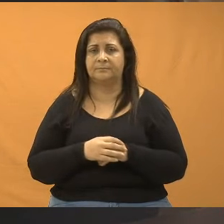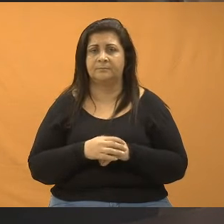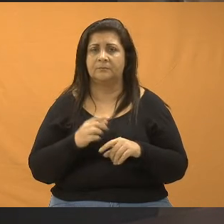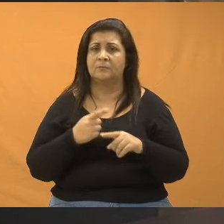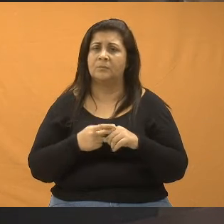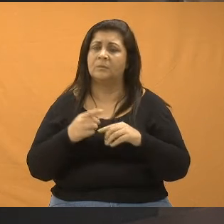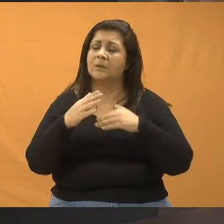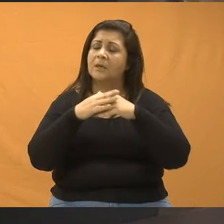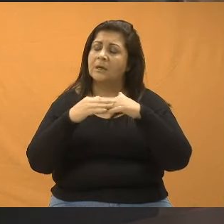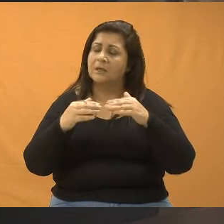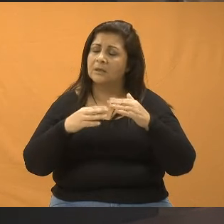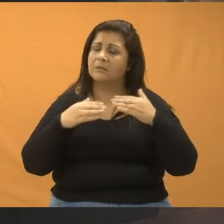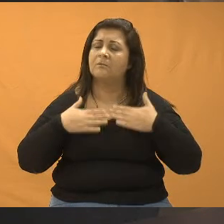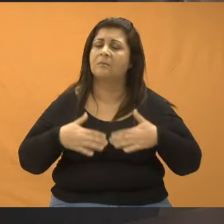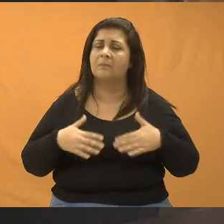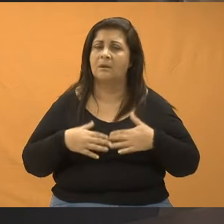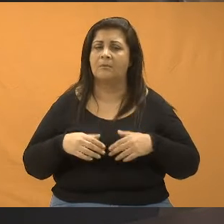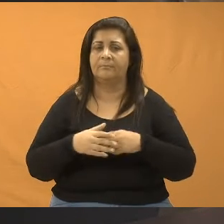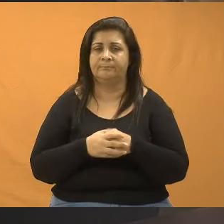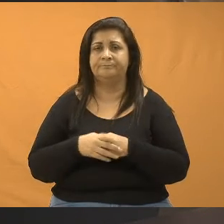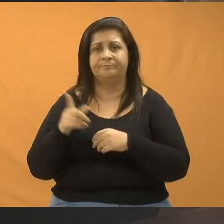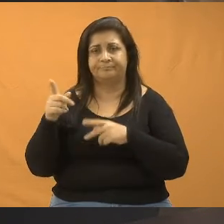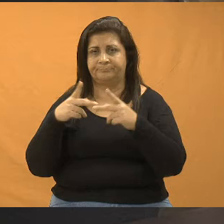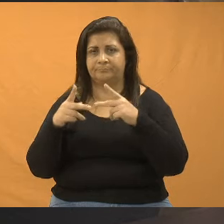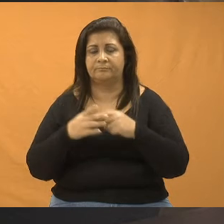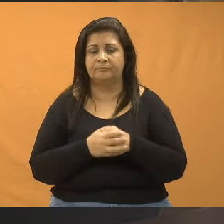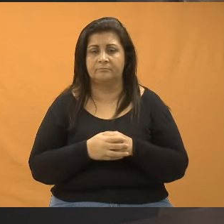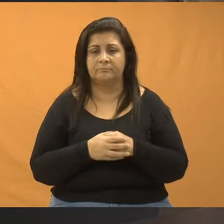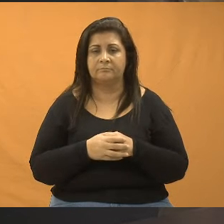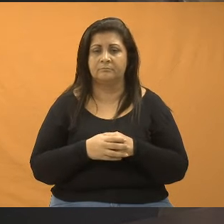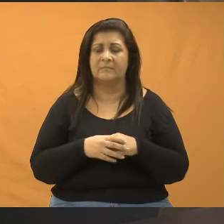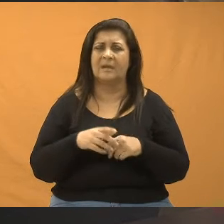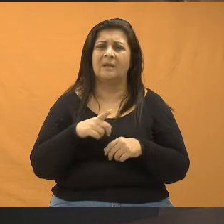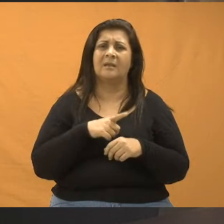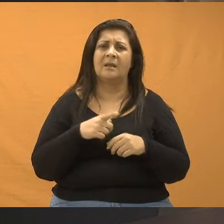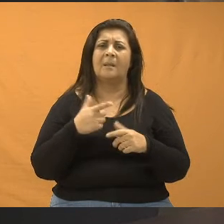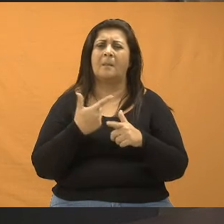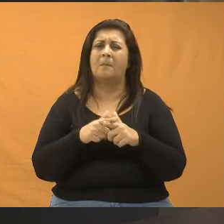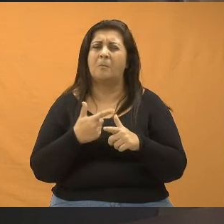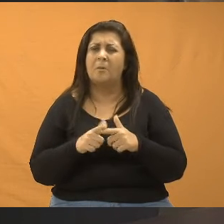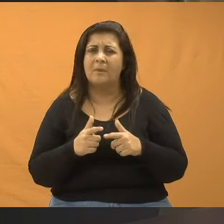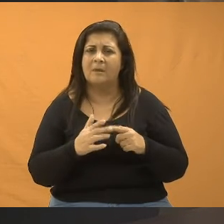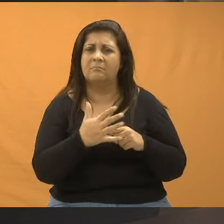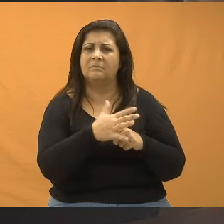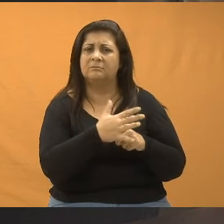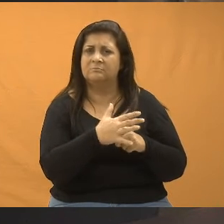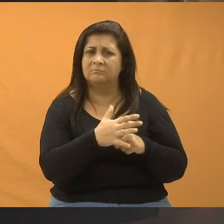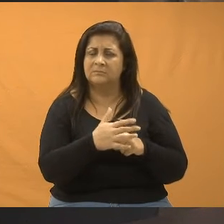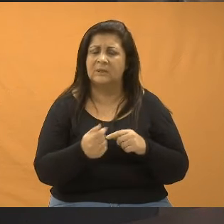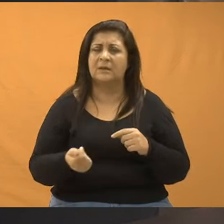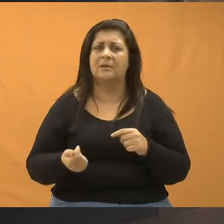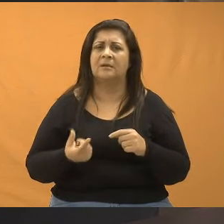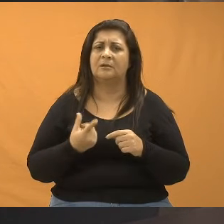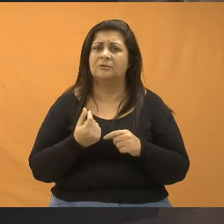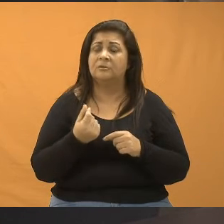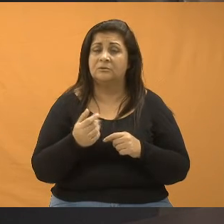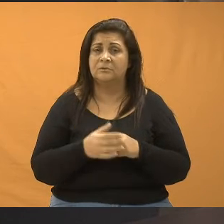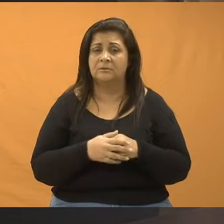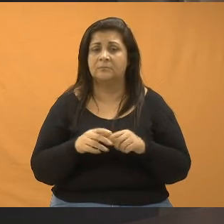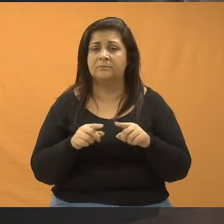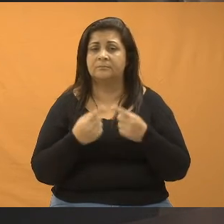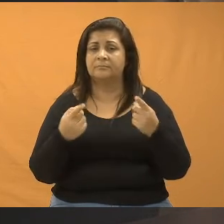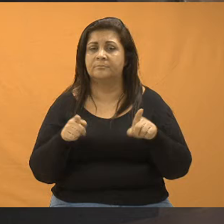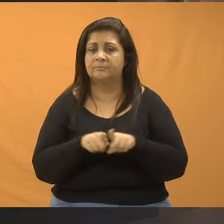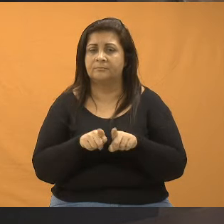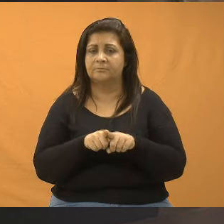além de resolver o problema também financeiro, de aparelhagem, tudo da Santa Casa que necessita um melhor atendimento, eu acho